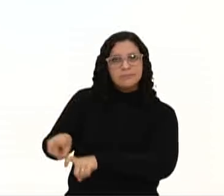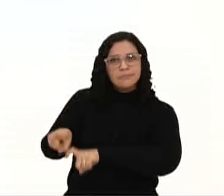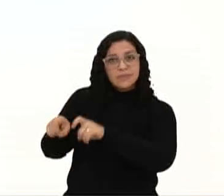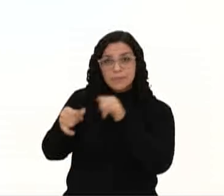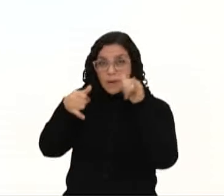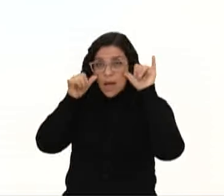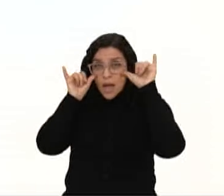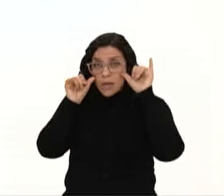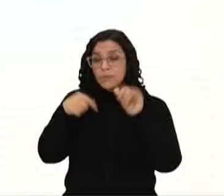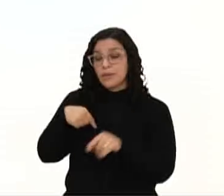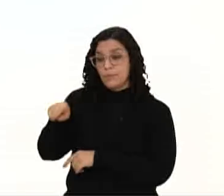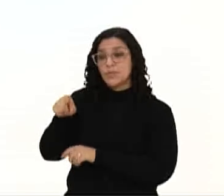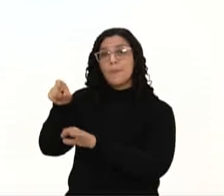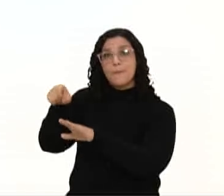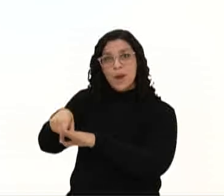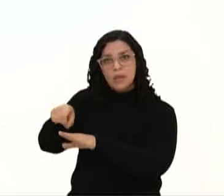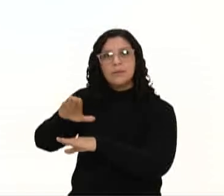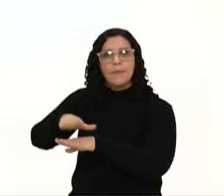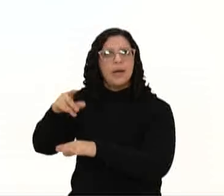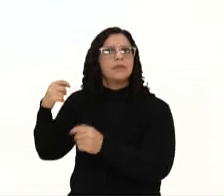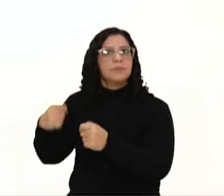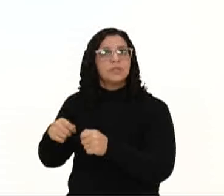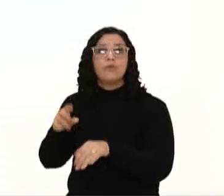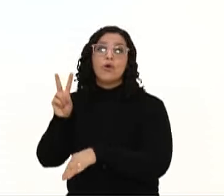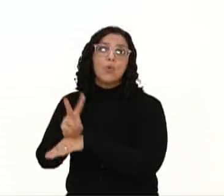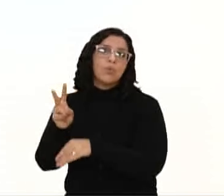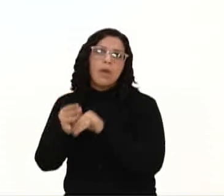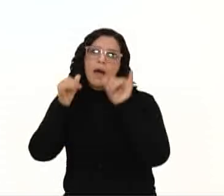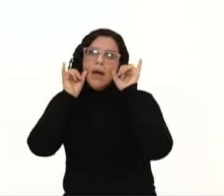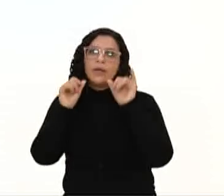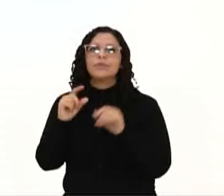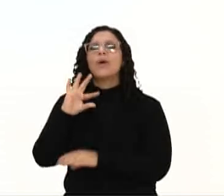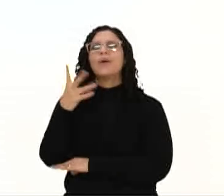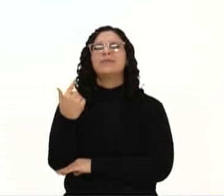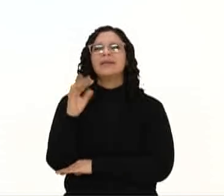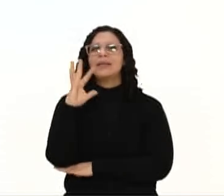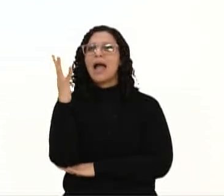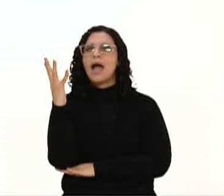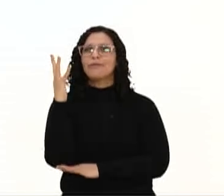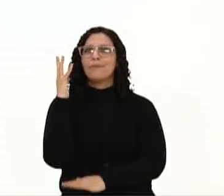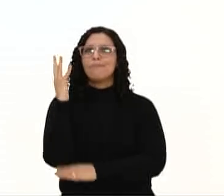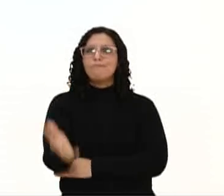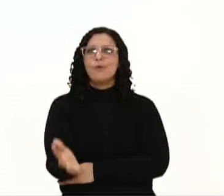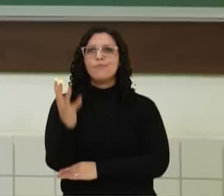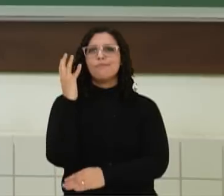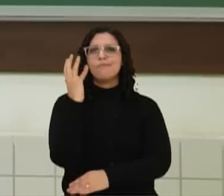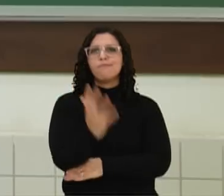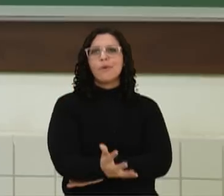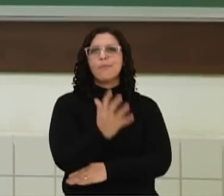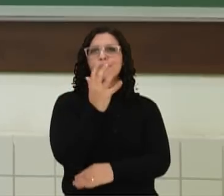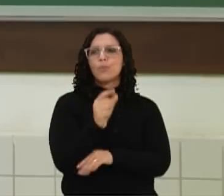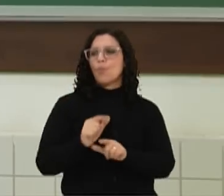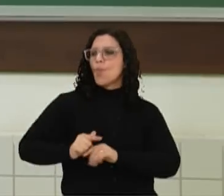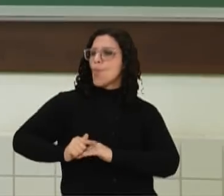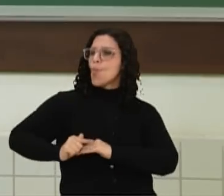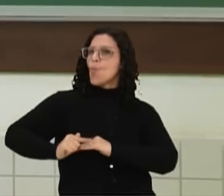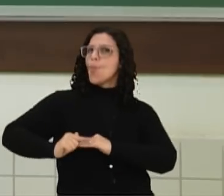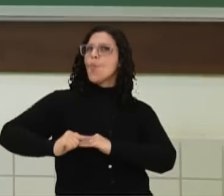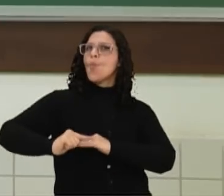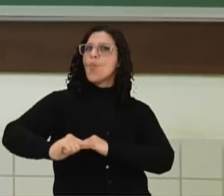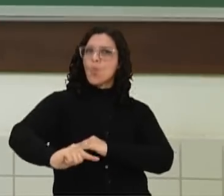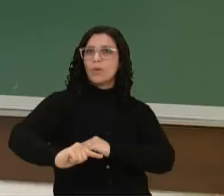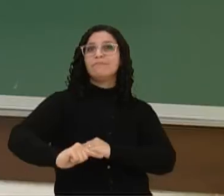área cultivada. O que vai fazer? De modo geral, derruba a vegetação natural, a vegetação nativa. Isso é desmatamento, retirar